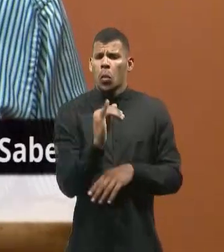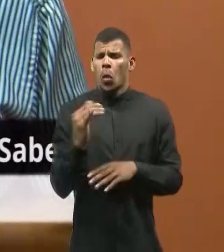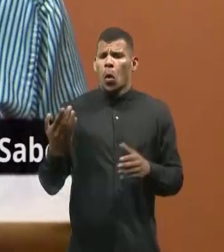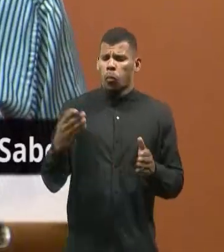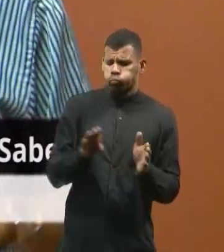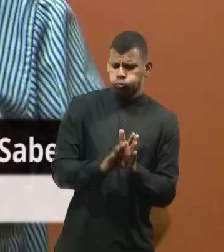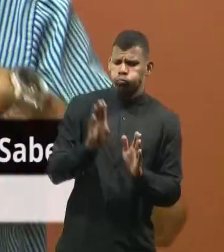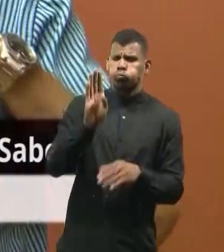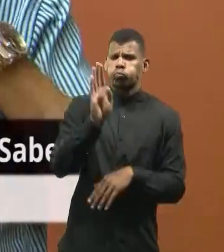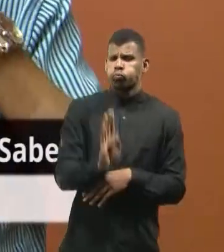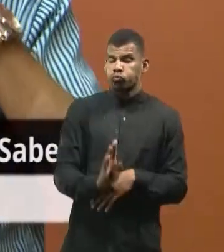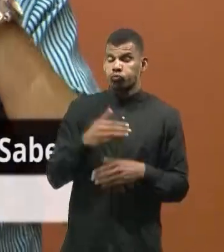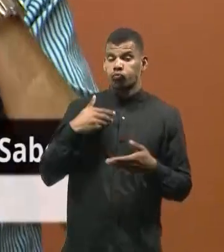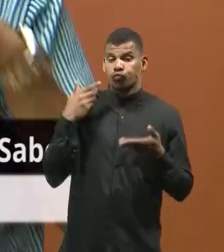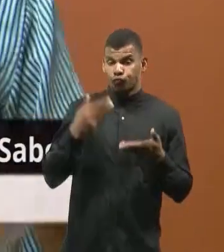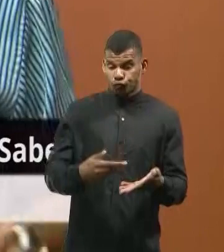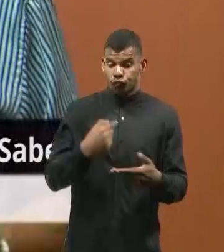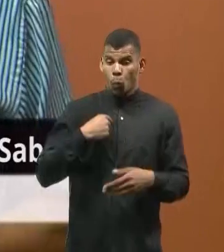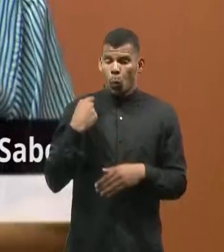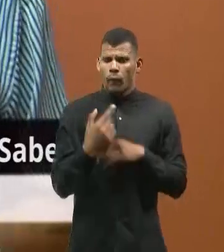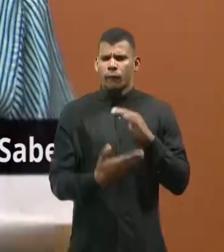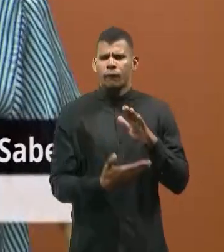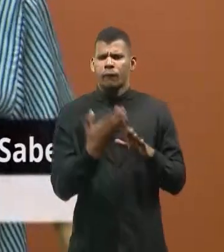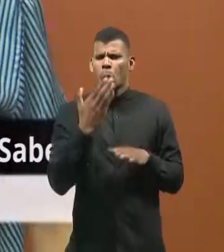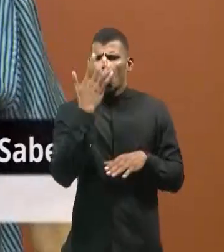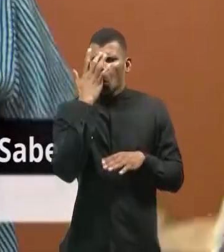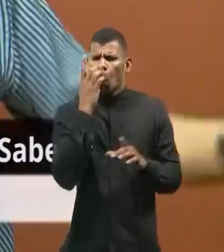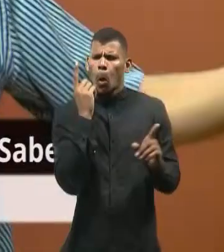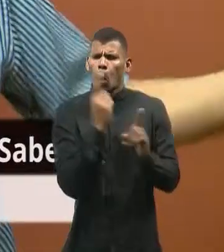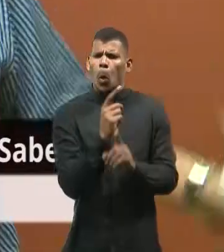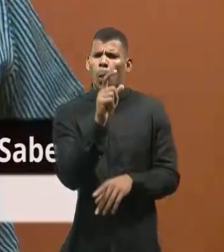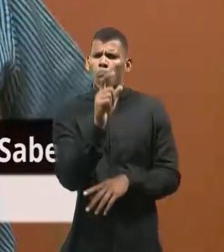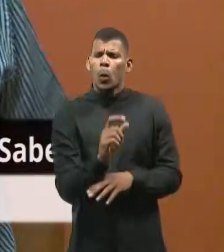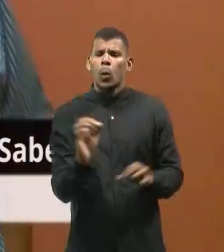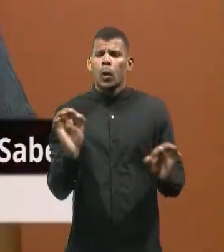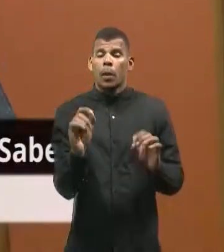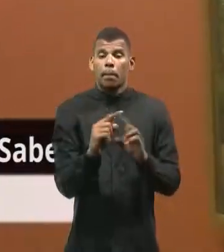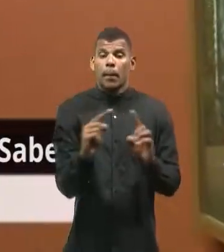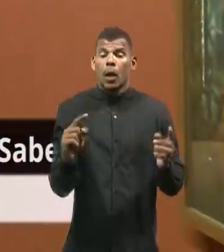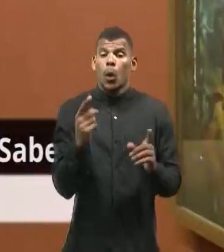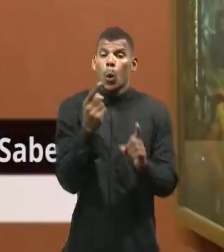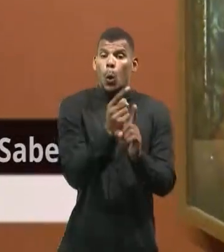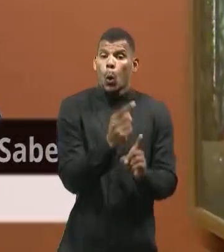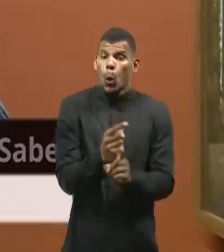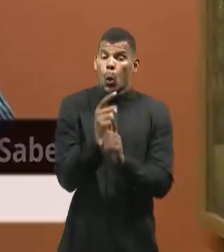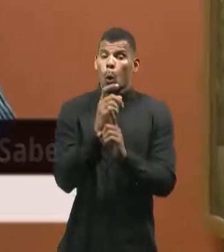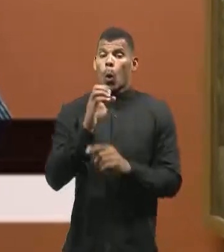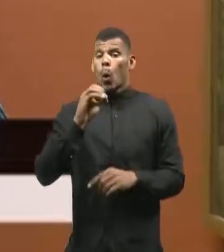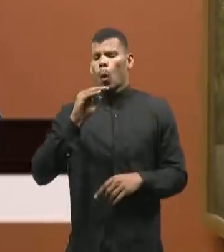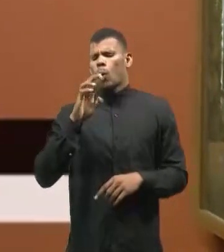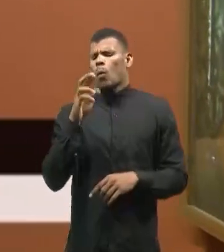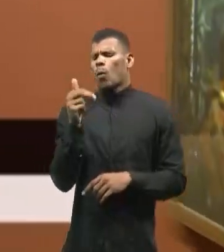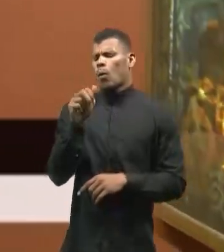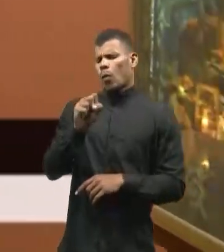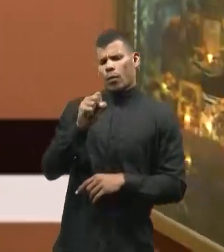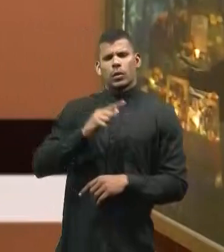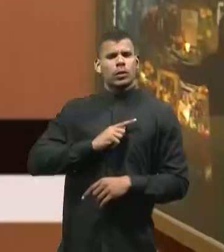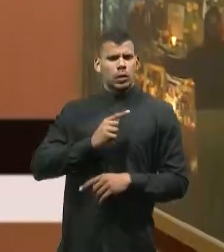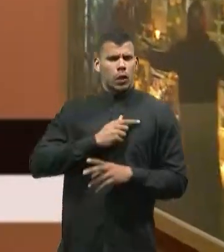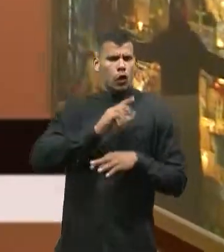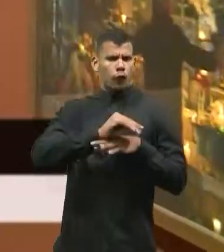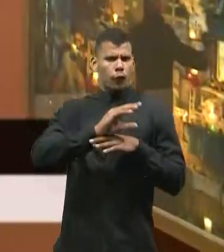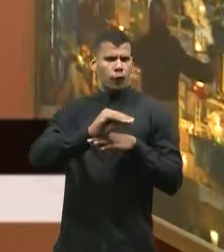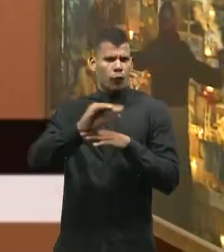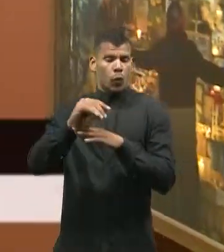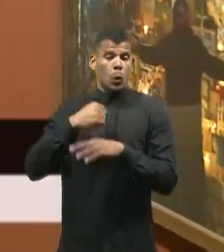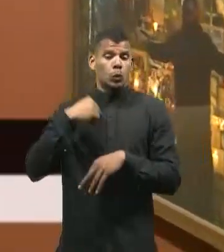nos receber. Deve estar viajando, talvez você não encontre aqui, mas encontre essas obras magníficas por meio da fotografia que a gente